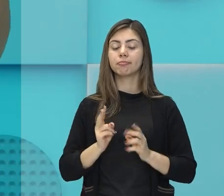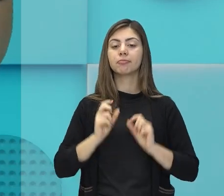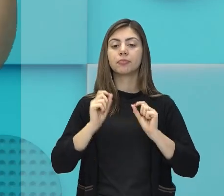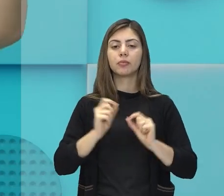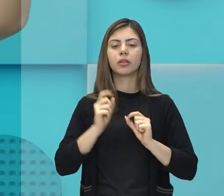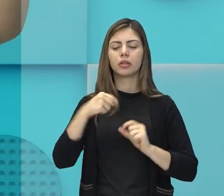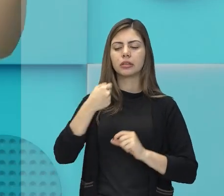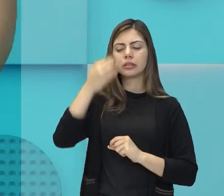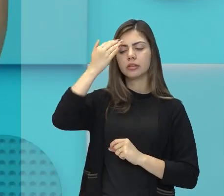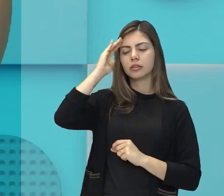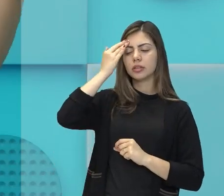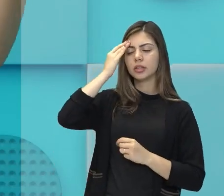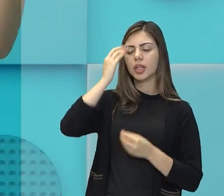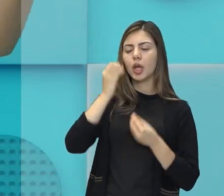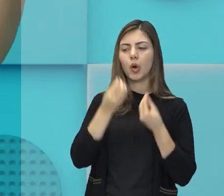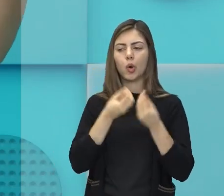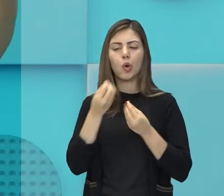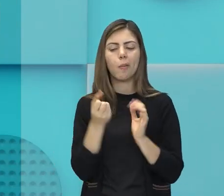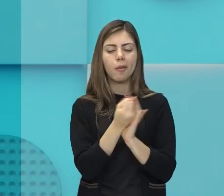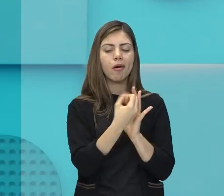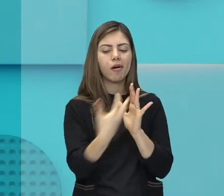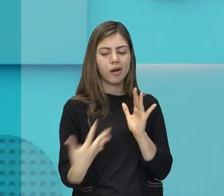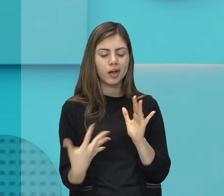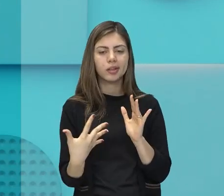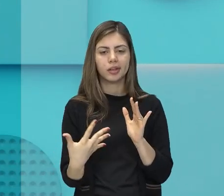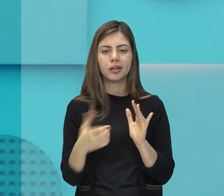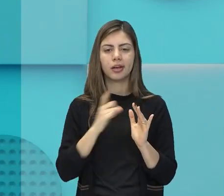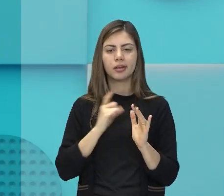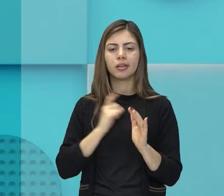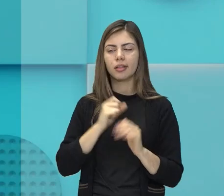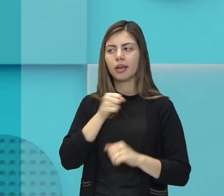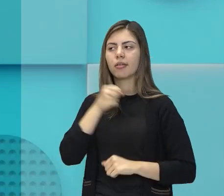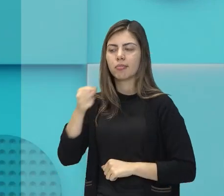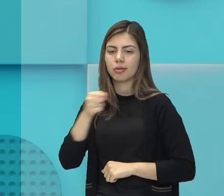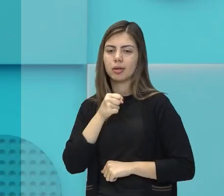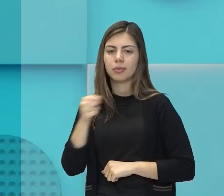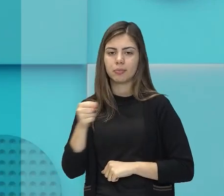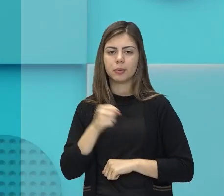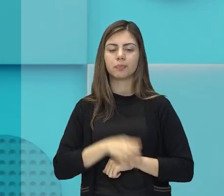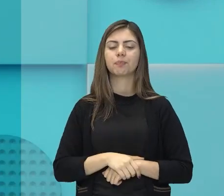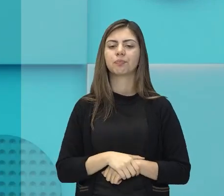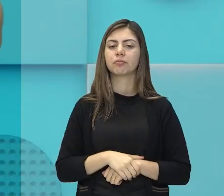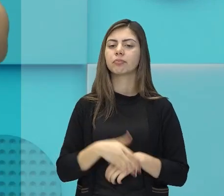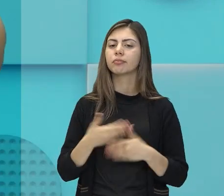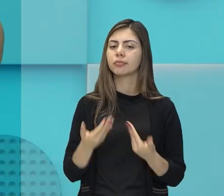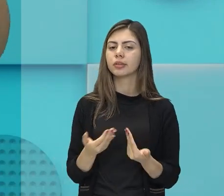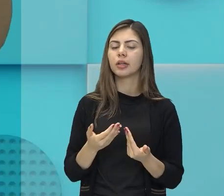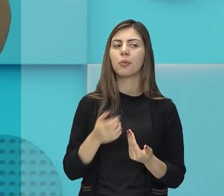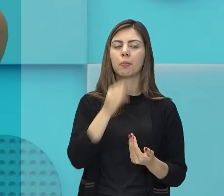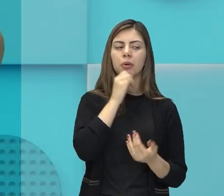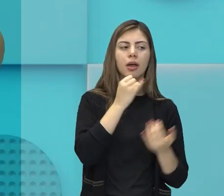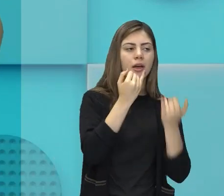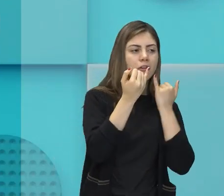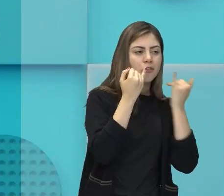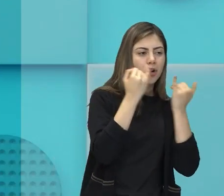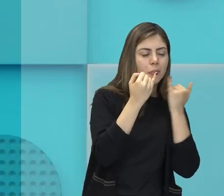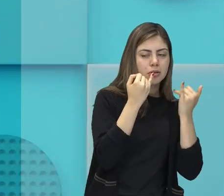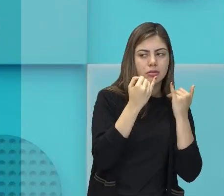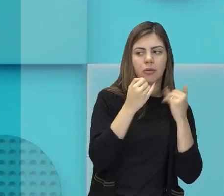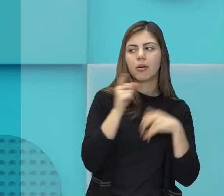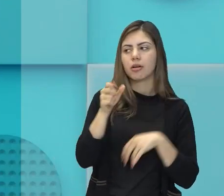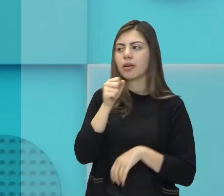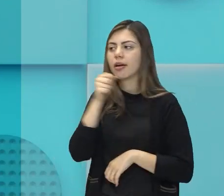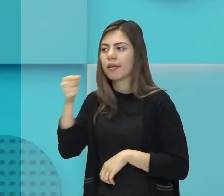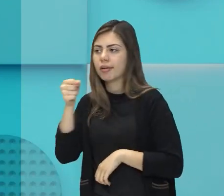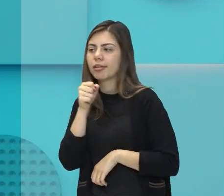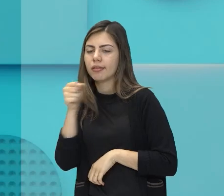entender, compreender mais características desse gênero textual, né? Porque assim como é a notícia, a entrevista também vai